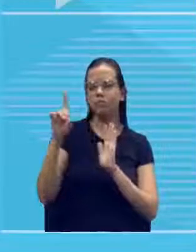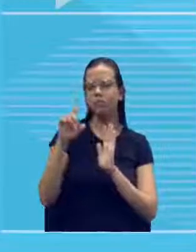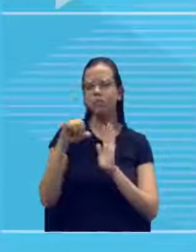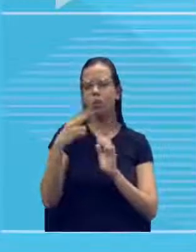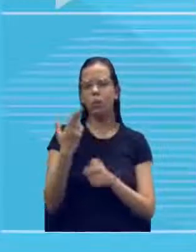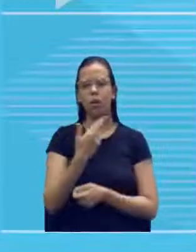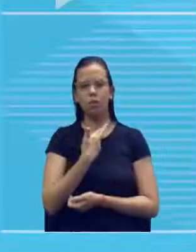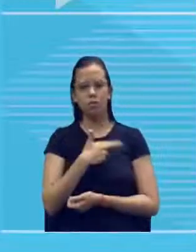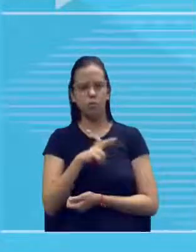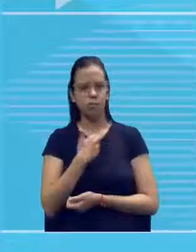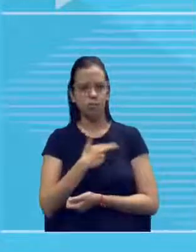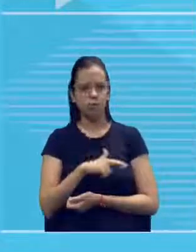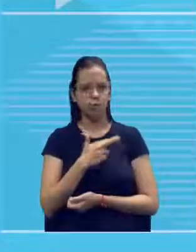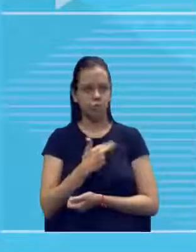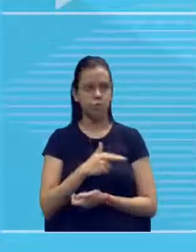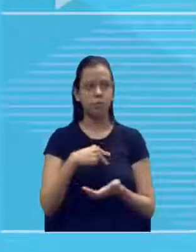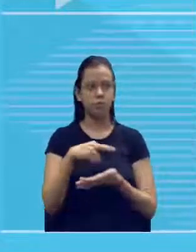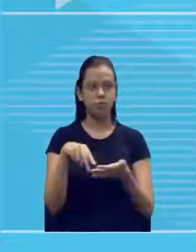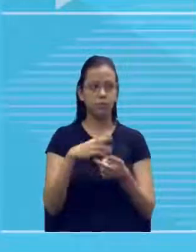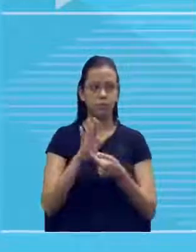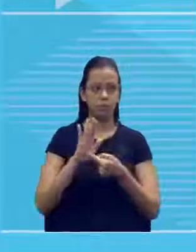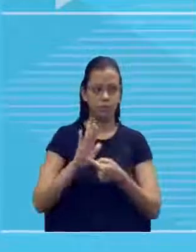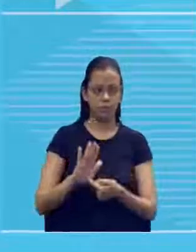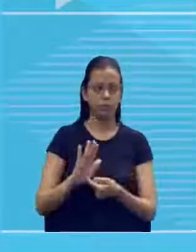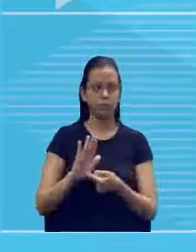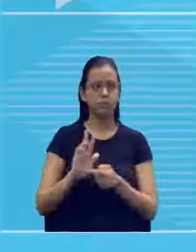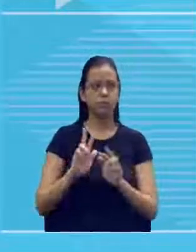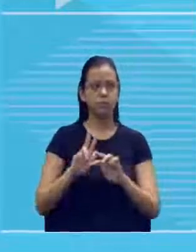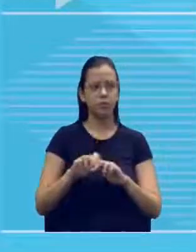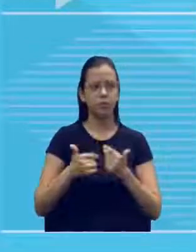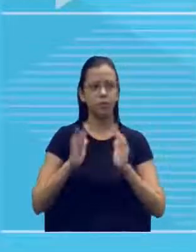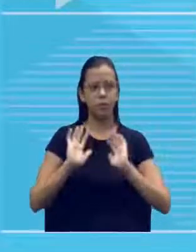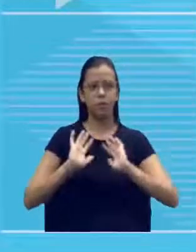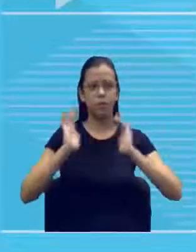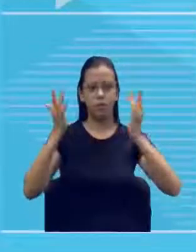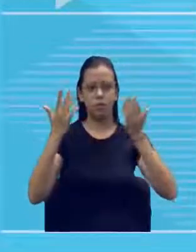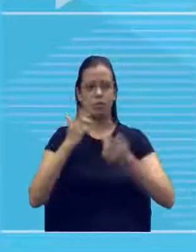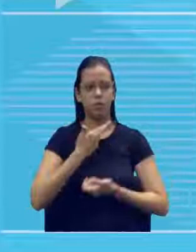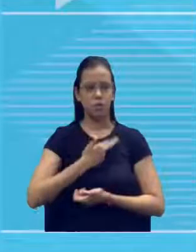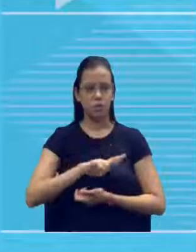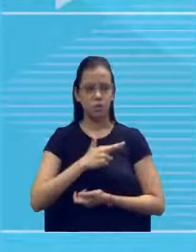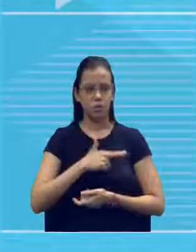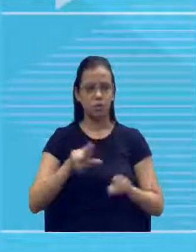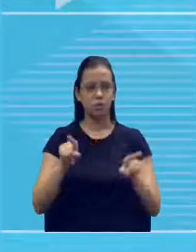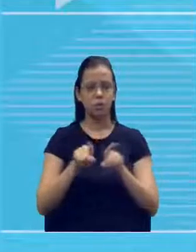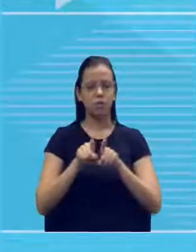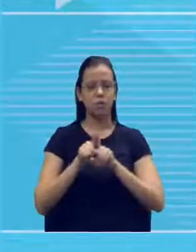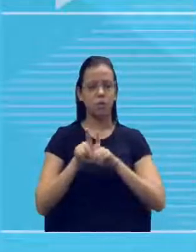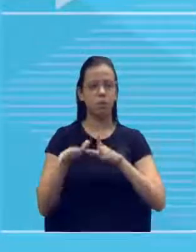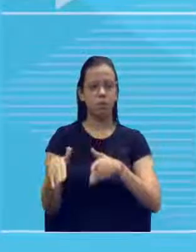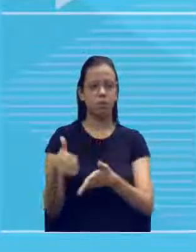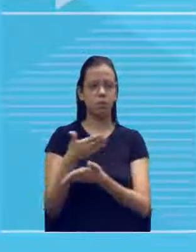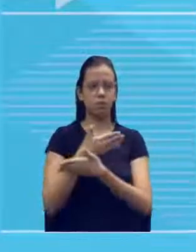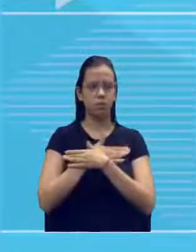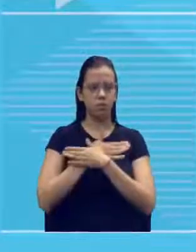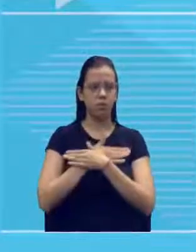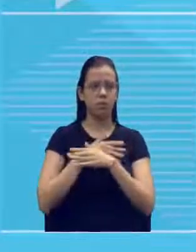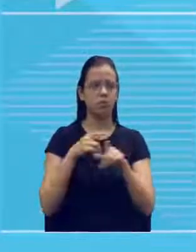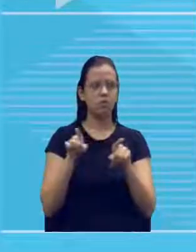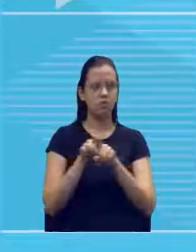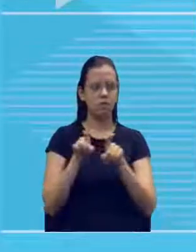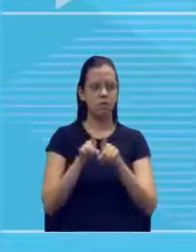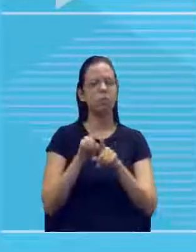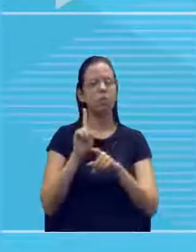sagradas. As danças apresentadas por ocasião das festas religiosas e dos funerais também